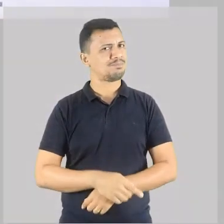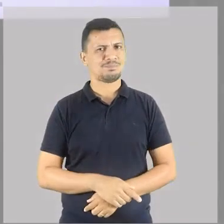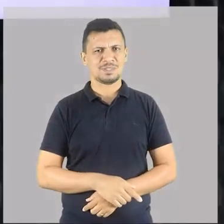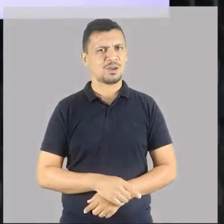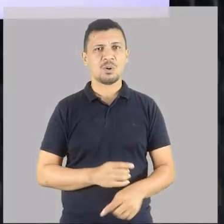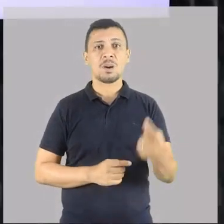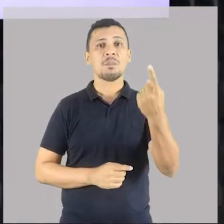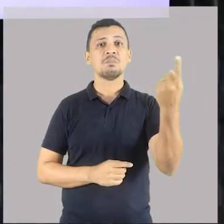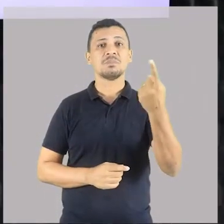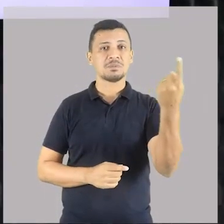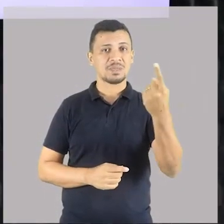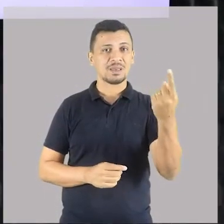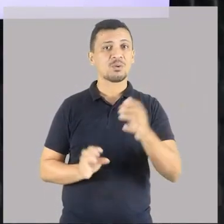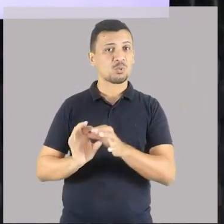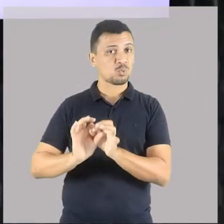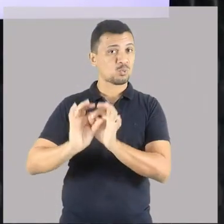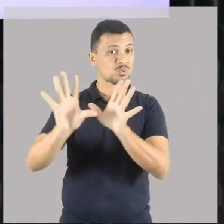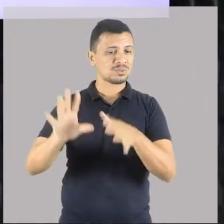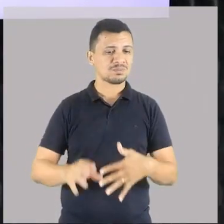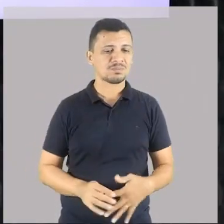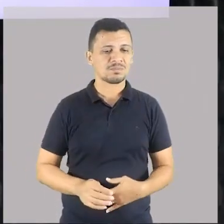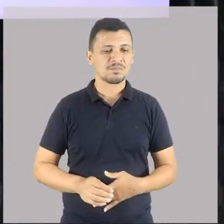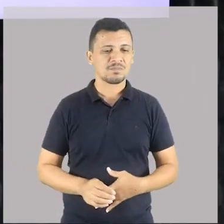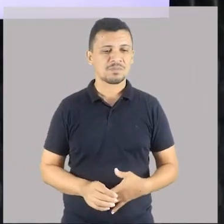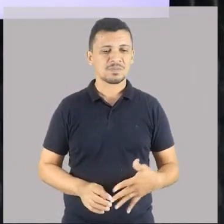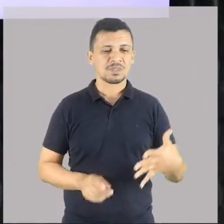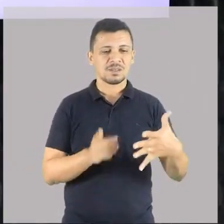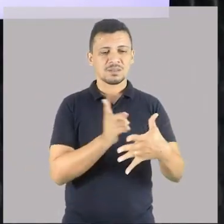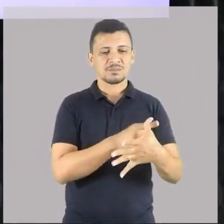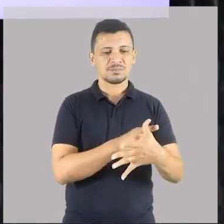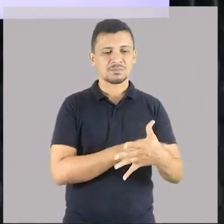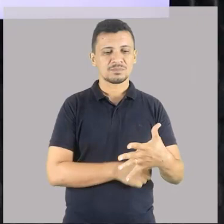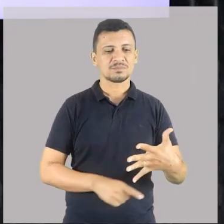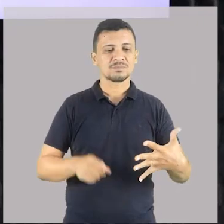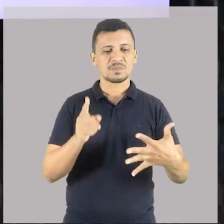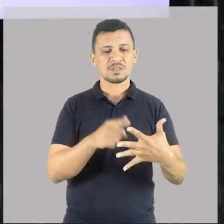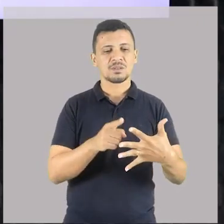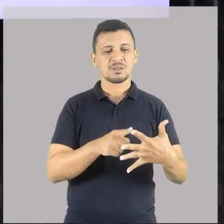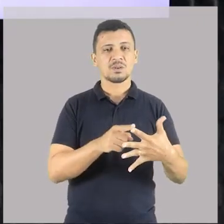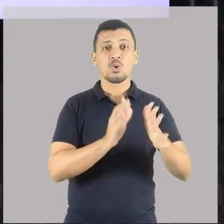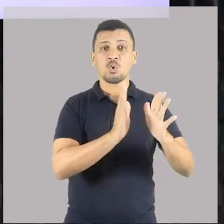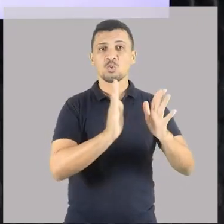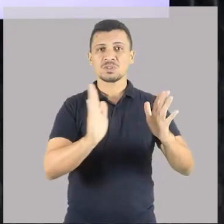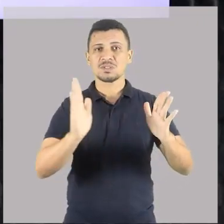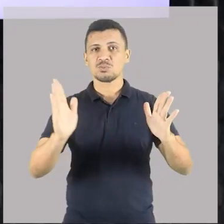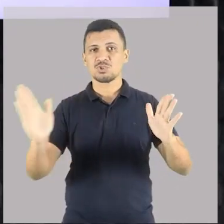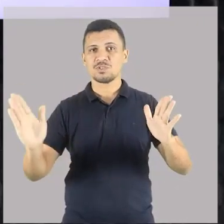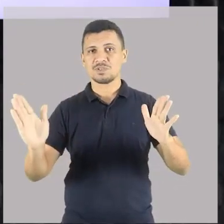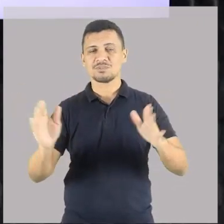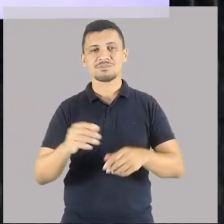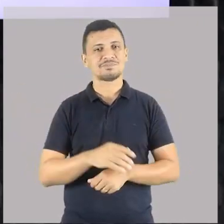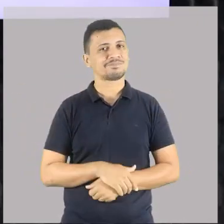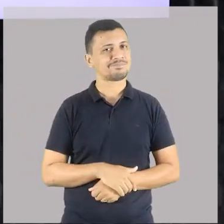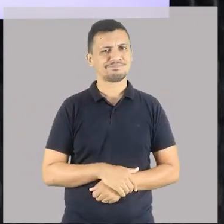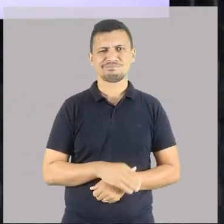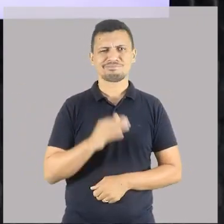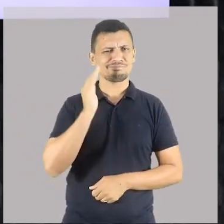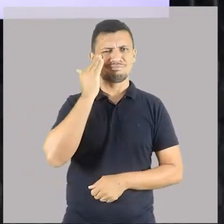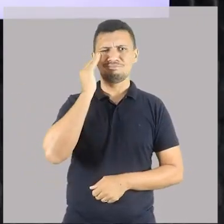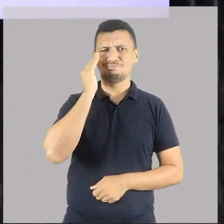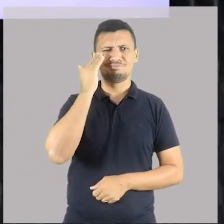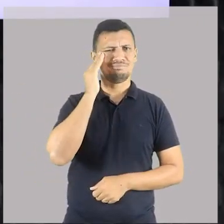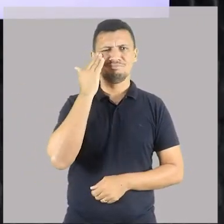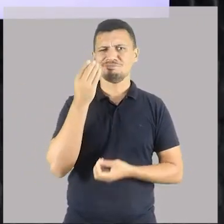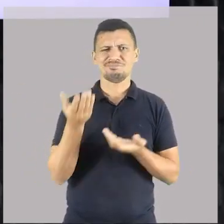ela é concessiva, tá? Então, eu já vou tirar aqui a letra A. A letra B, consecutiva. Josefina, eu não entendi o que